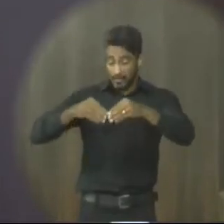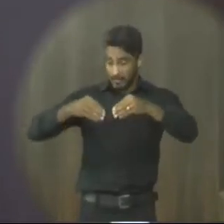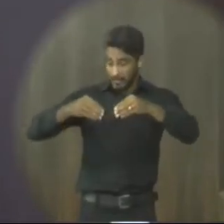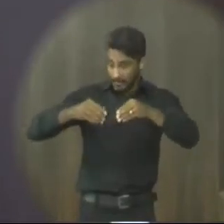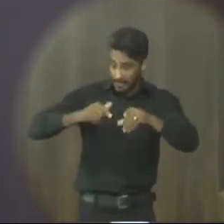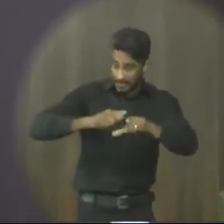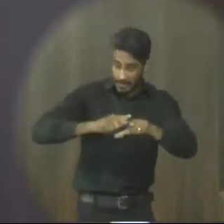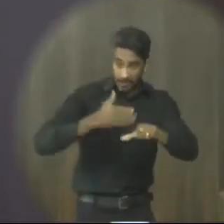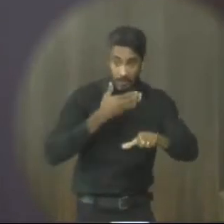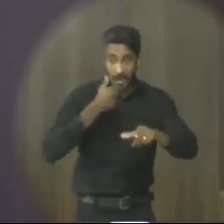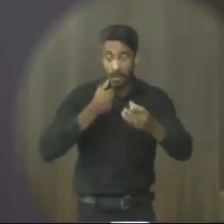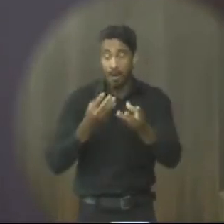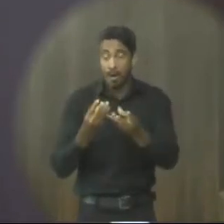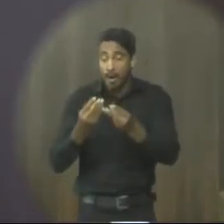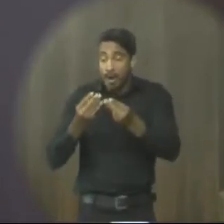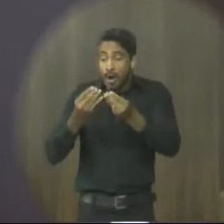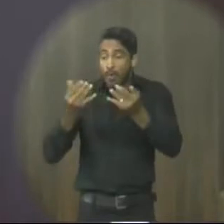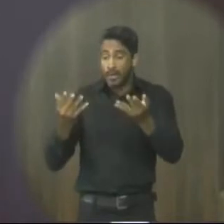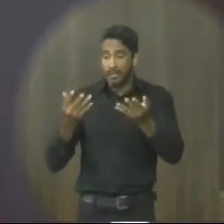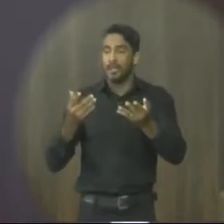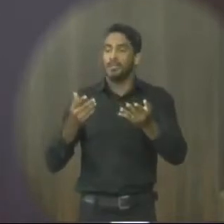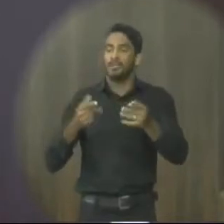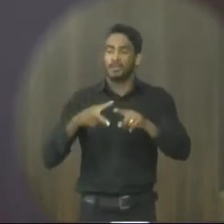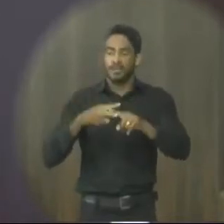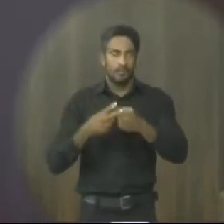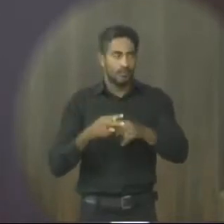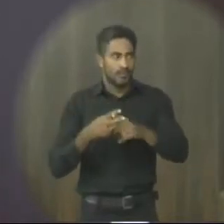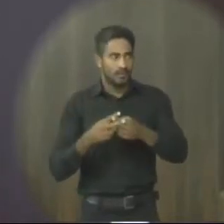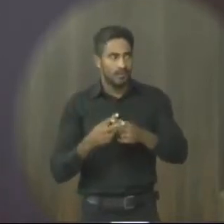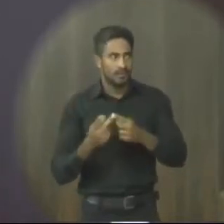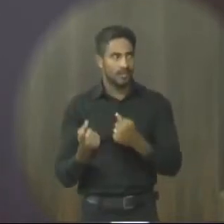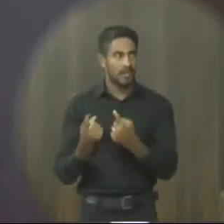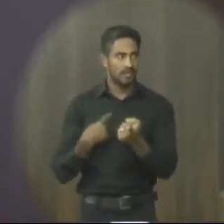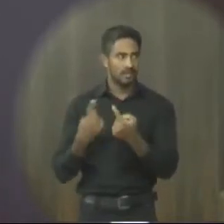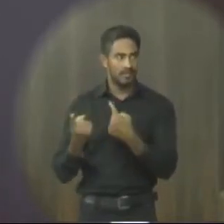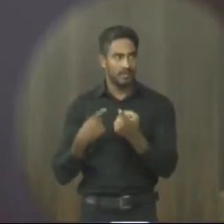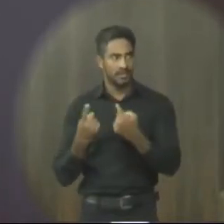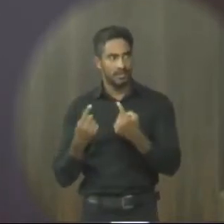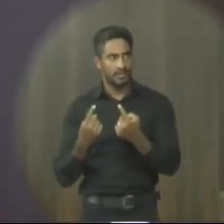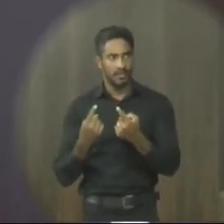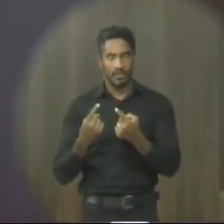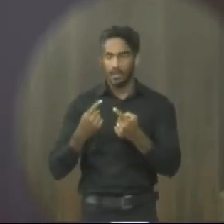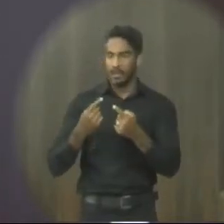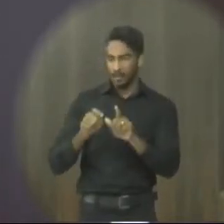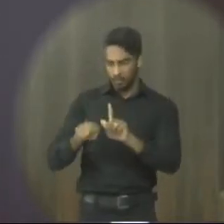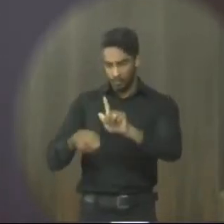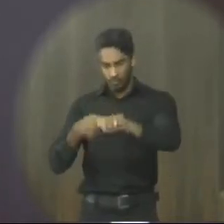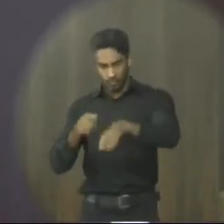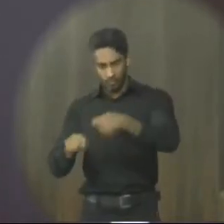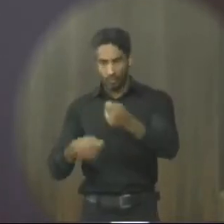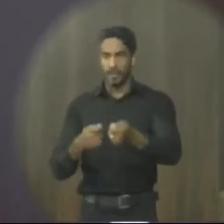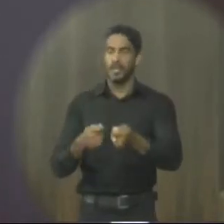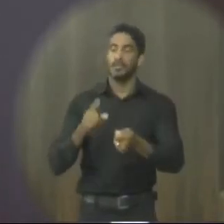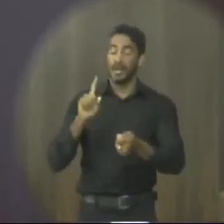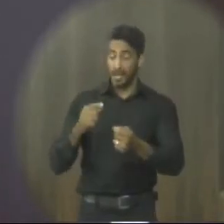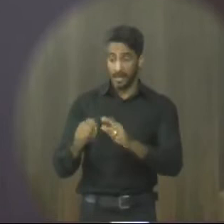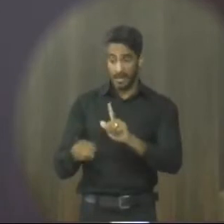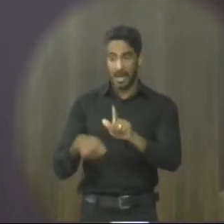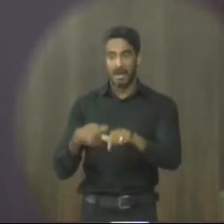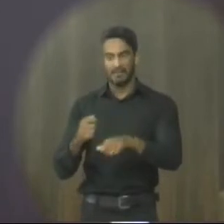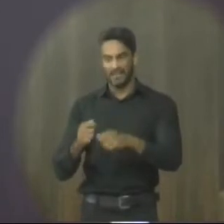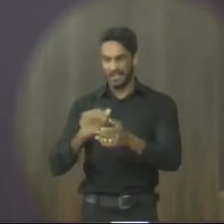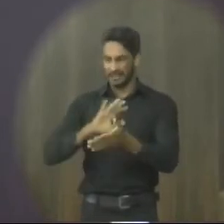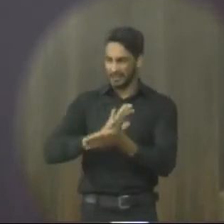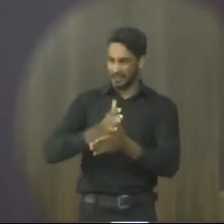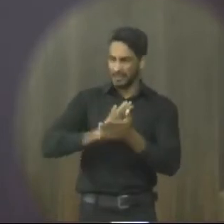qualidade. Vão ser recapeadas as avenidas, a Avenida do Comércio, que é uma avenida que esse ano ficou bem